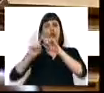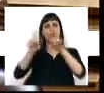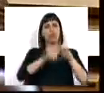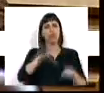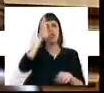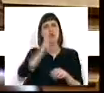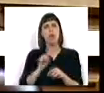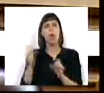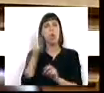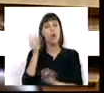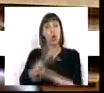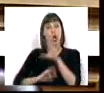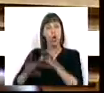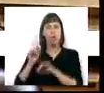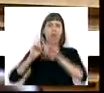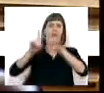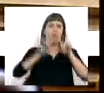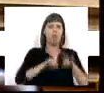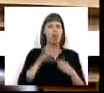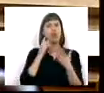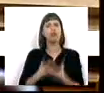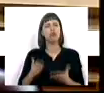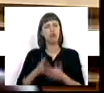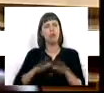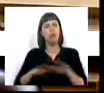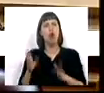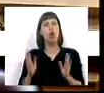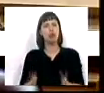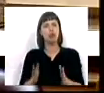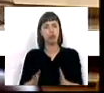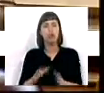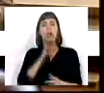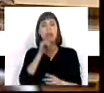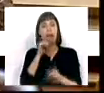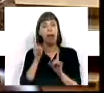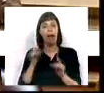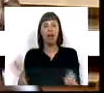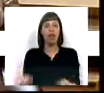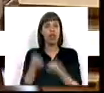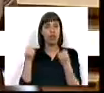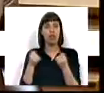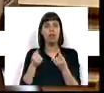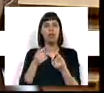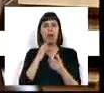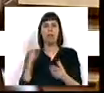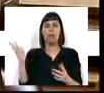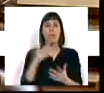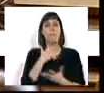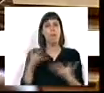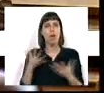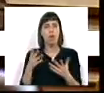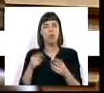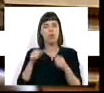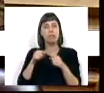diferentes Estados da União Europeia, por via de diversos estudos que já foram realizados, tendem a rejeitar em massa